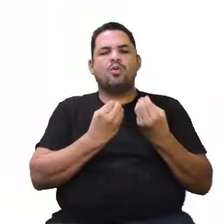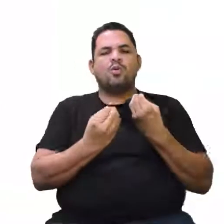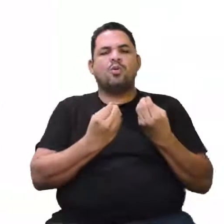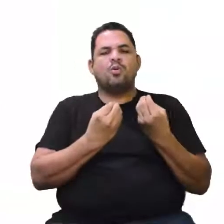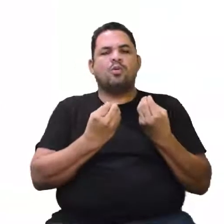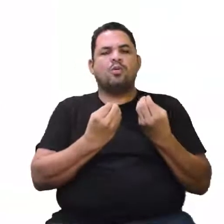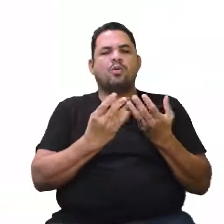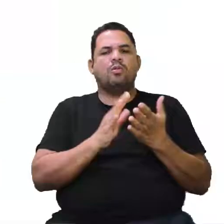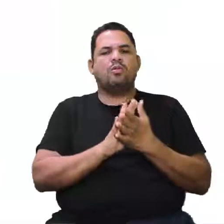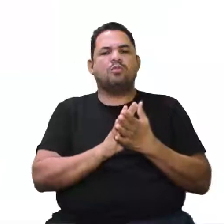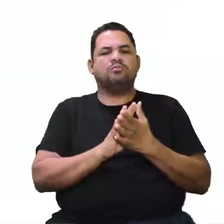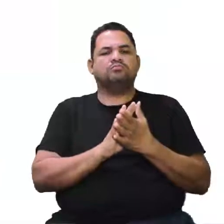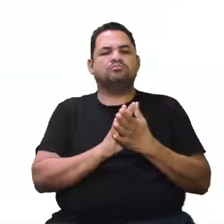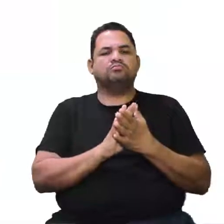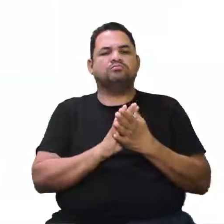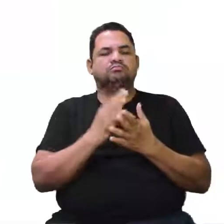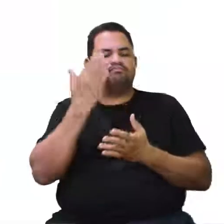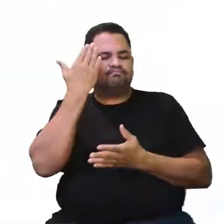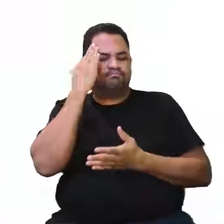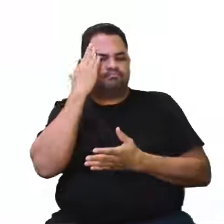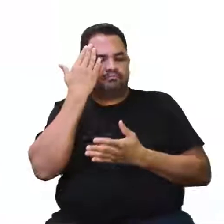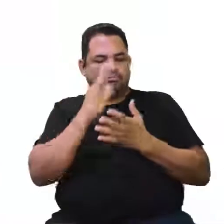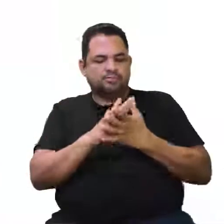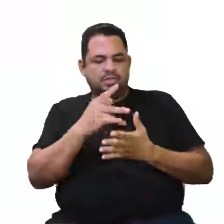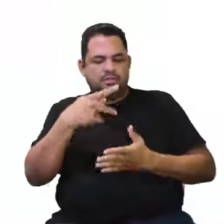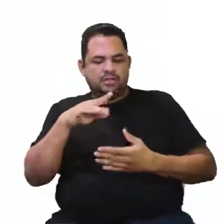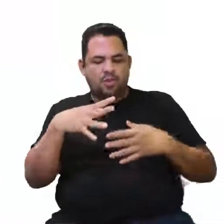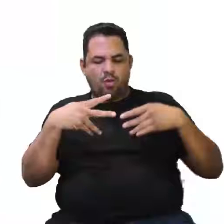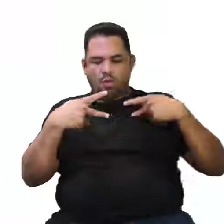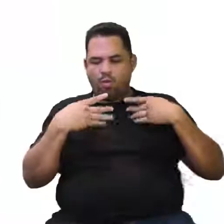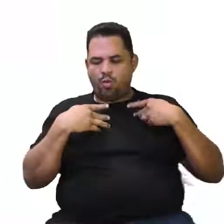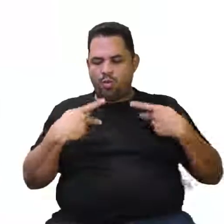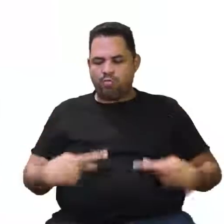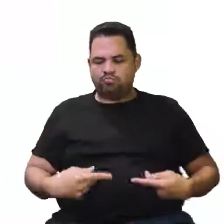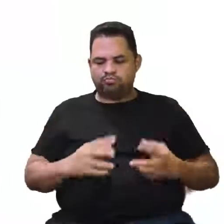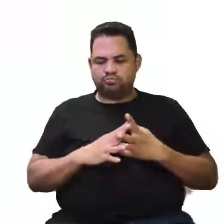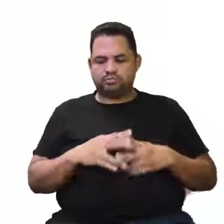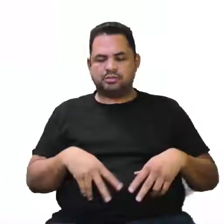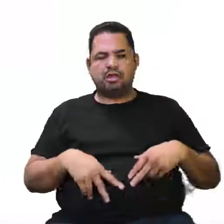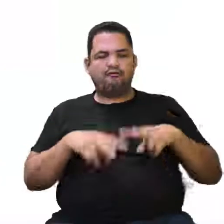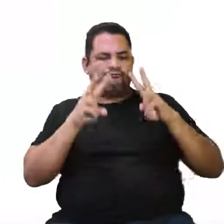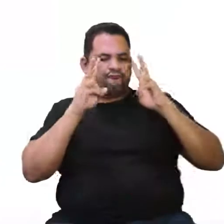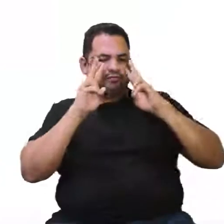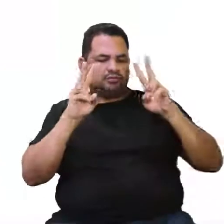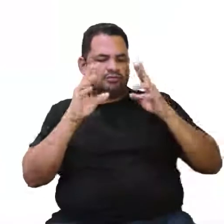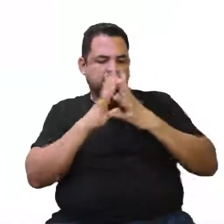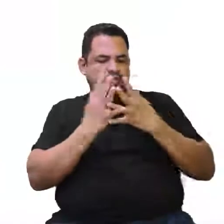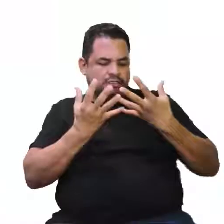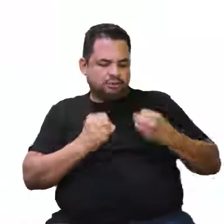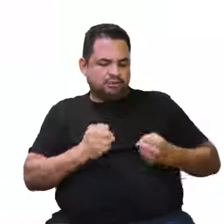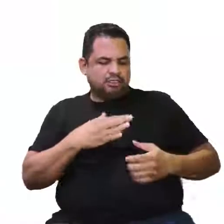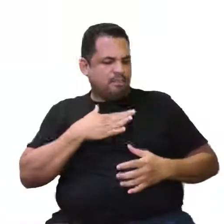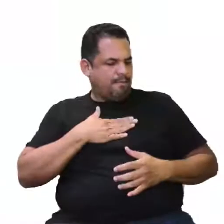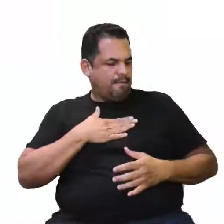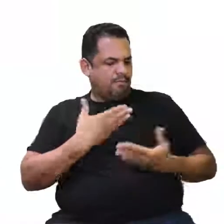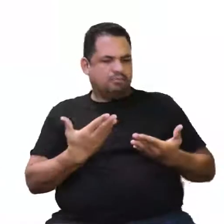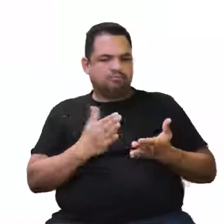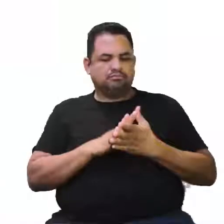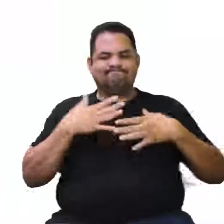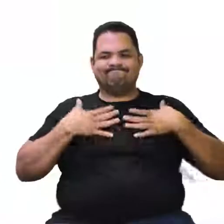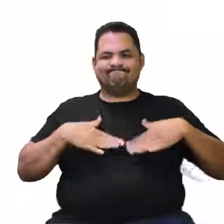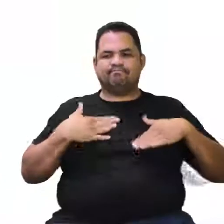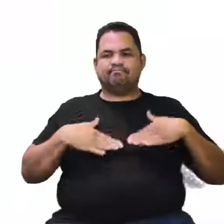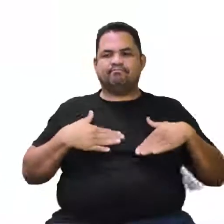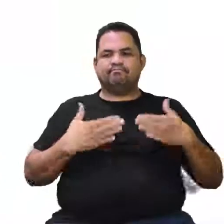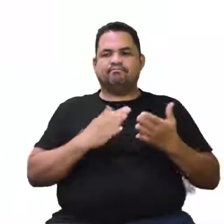está esse seu entendimento do seu corpo, né? O seu visual. Você se aceita bem? Você está tranquilo? Isso